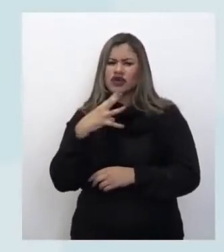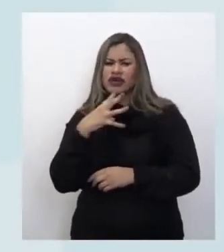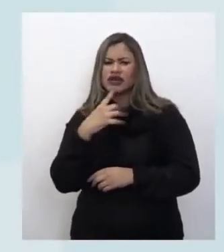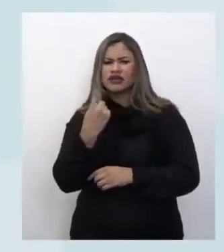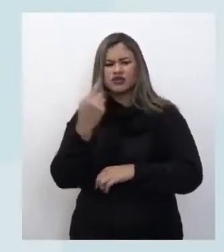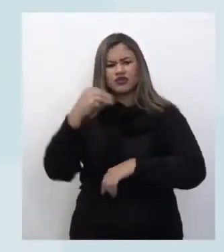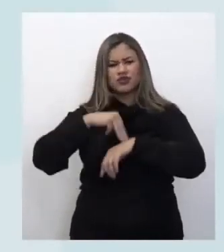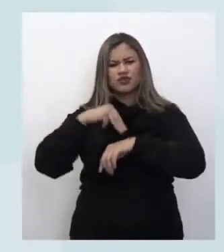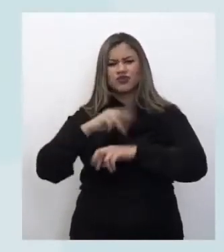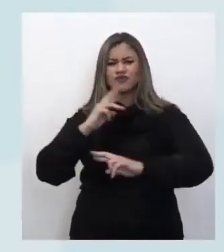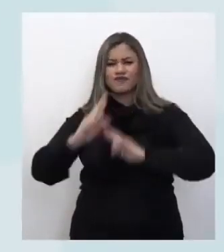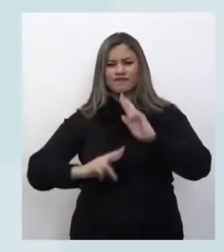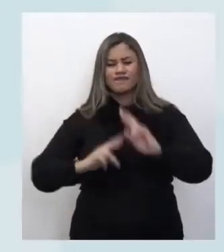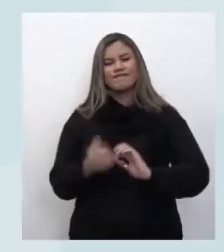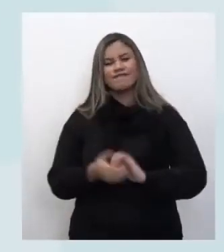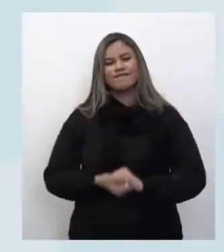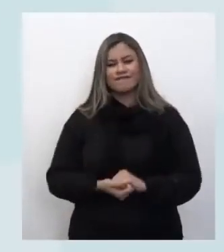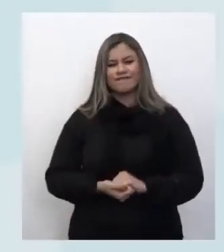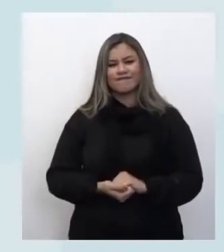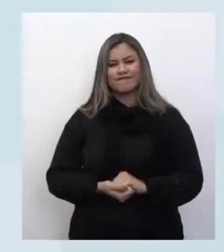1 minuto, turma.